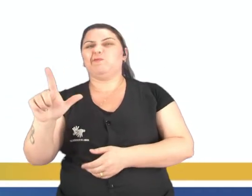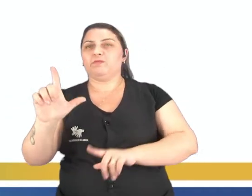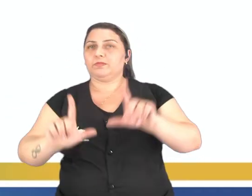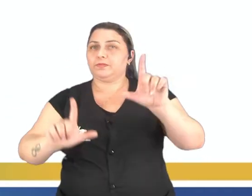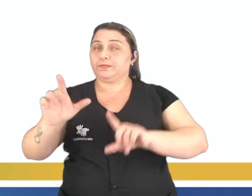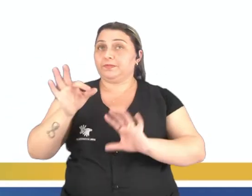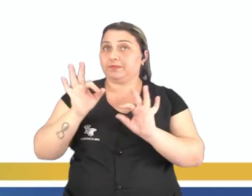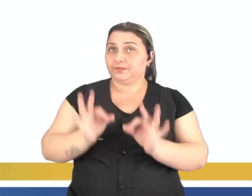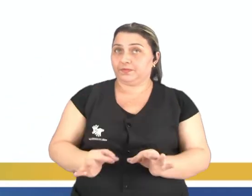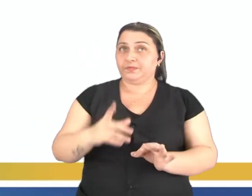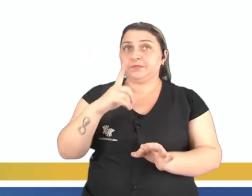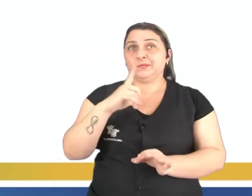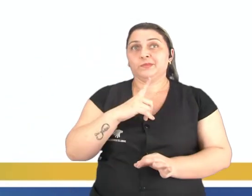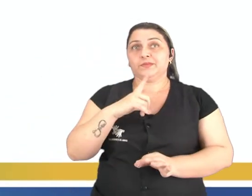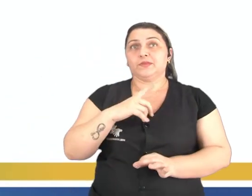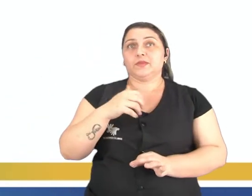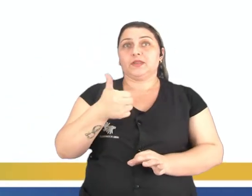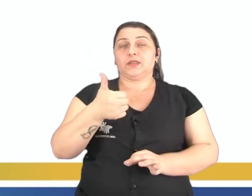E obteve